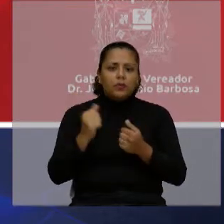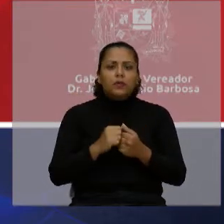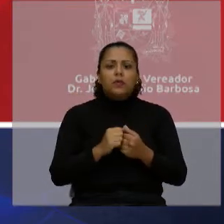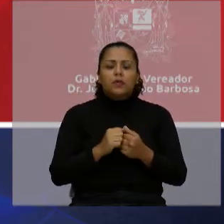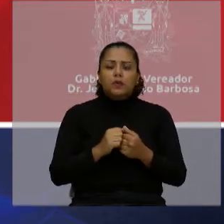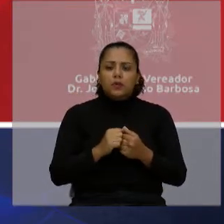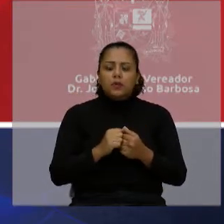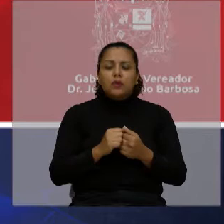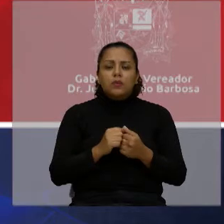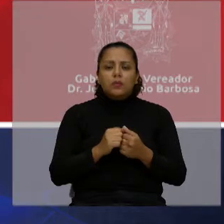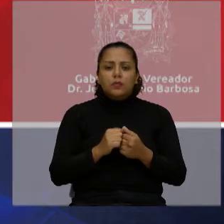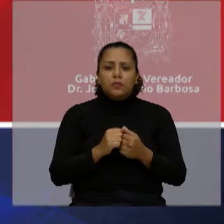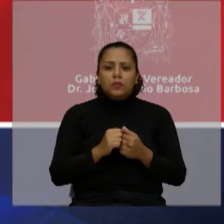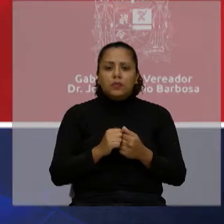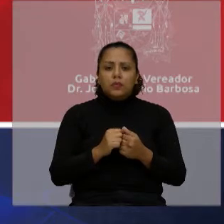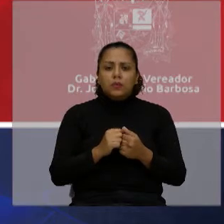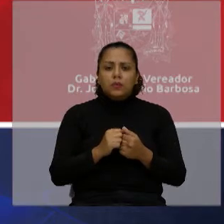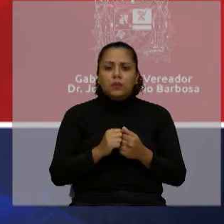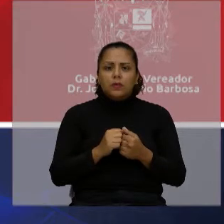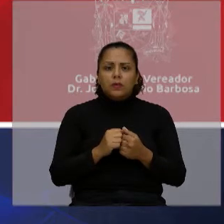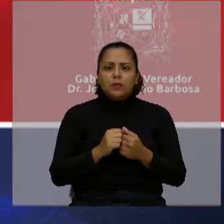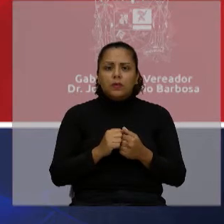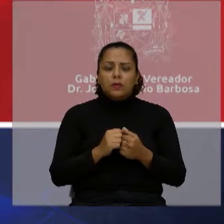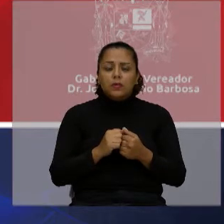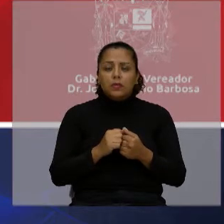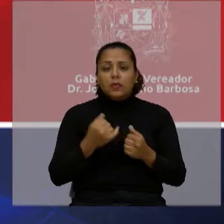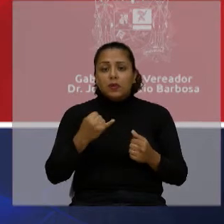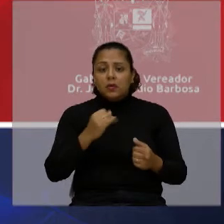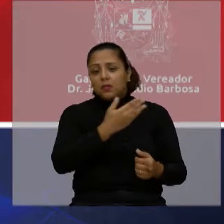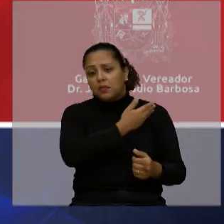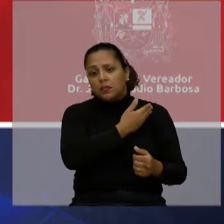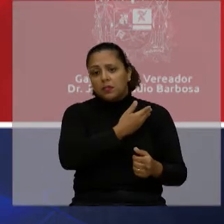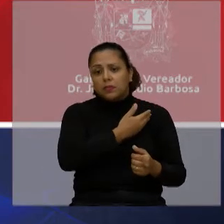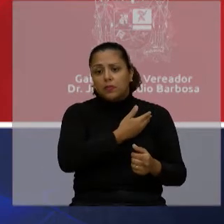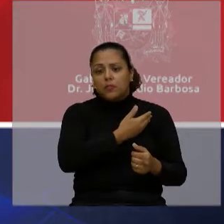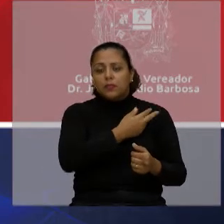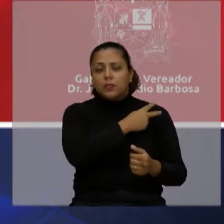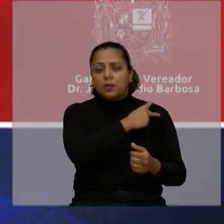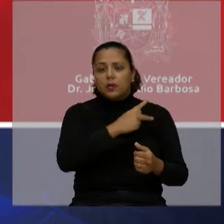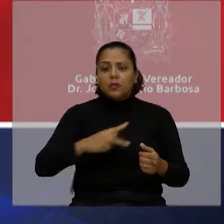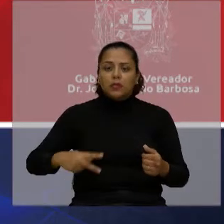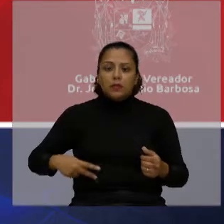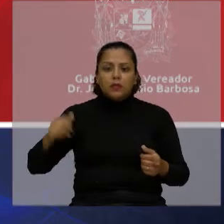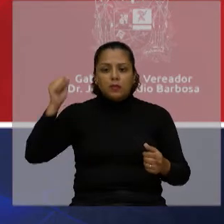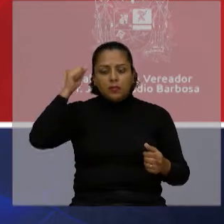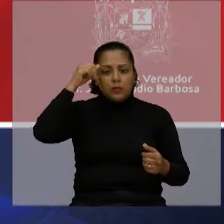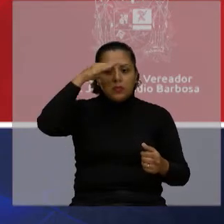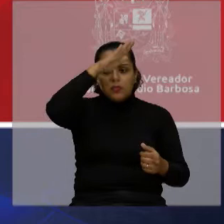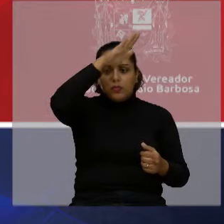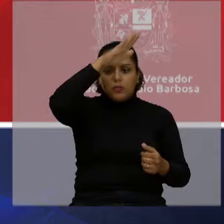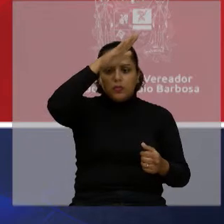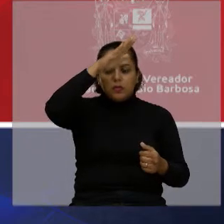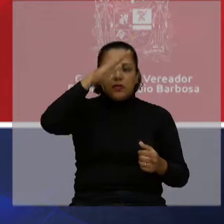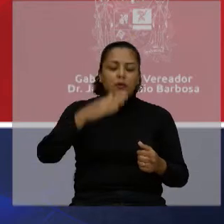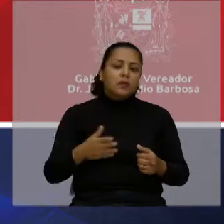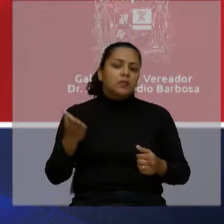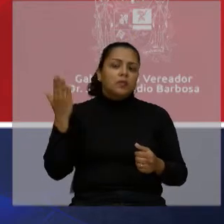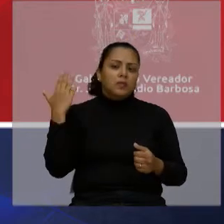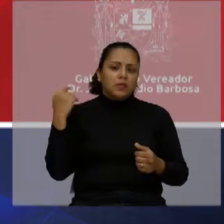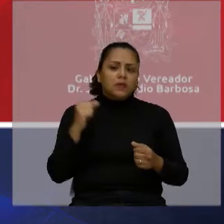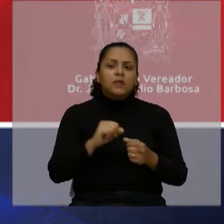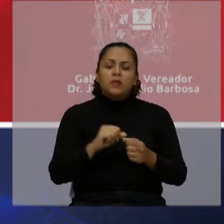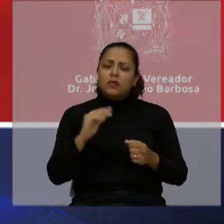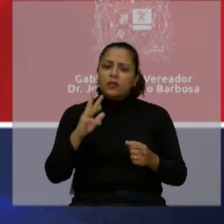vida. Próximo. Se o nosso presidente, o Bolsonaro, tivesse o mesmo empenho